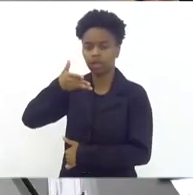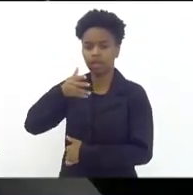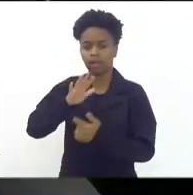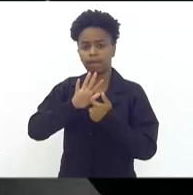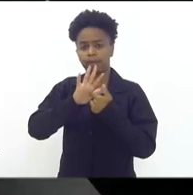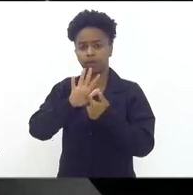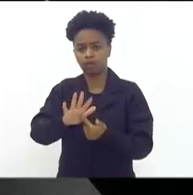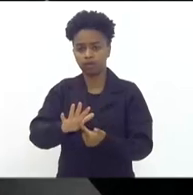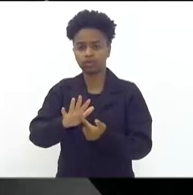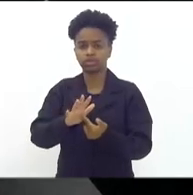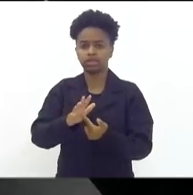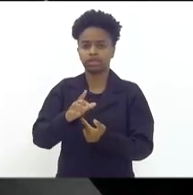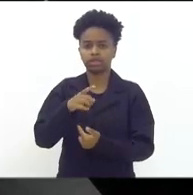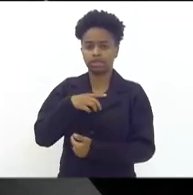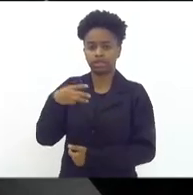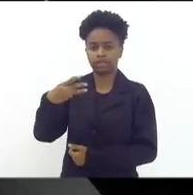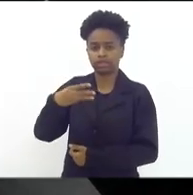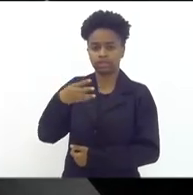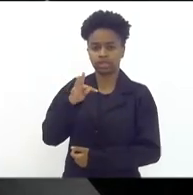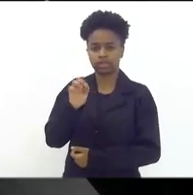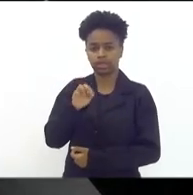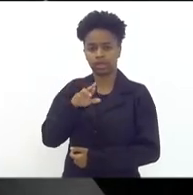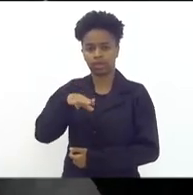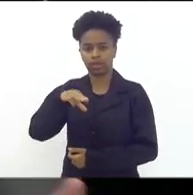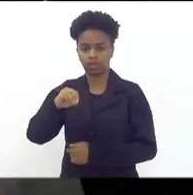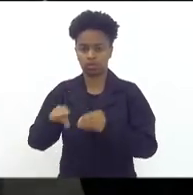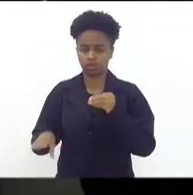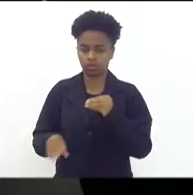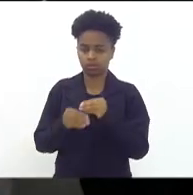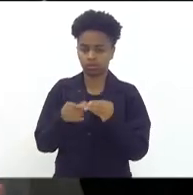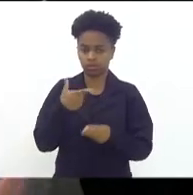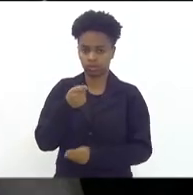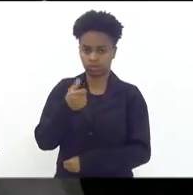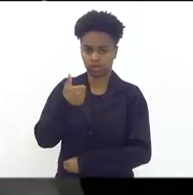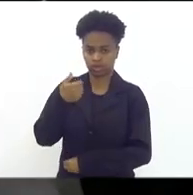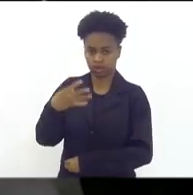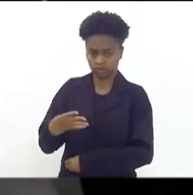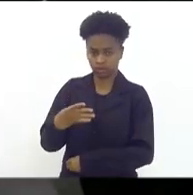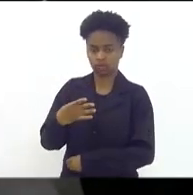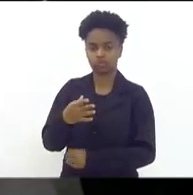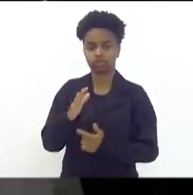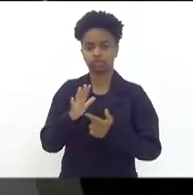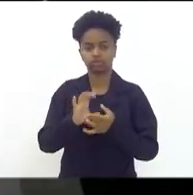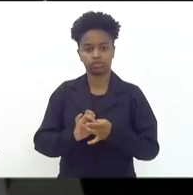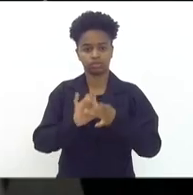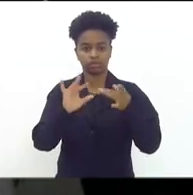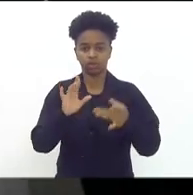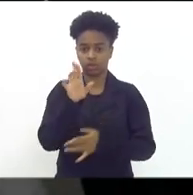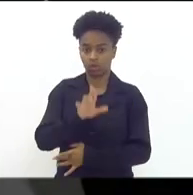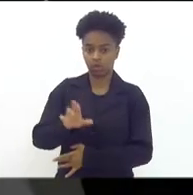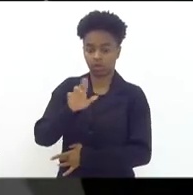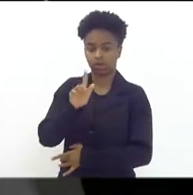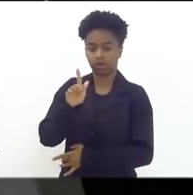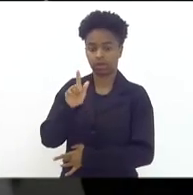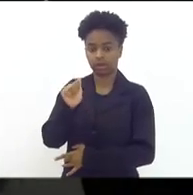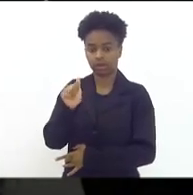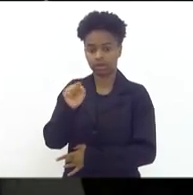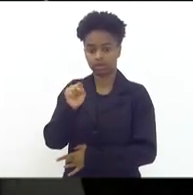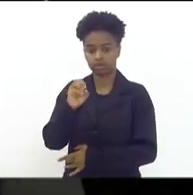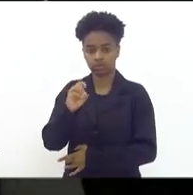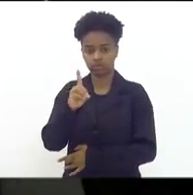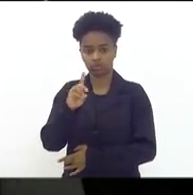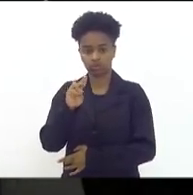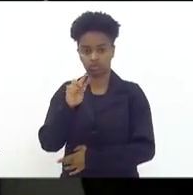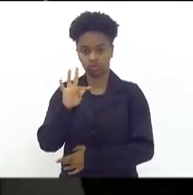com relação ao terceiro termo aditivo de 2014 que autorizou a utilização dos chamados gasodutos virtuais